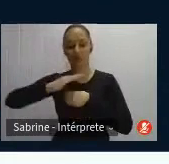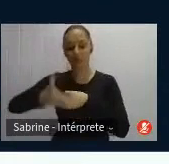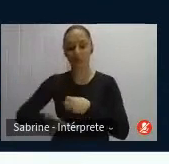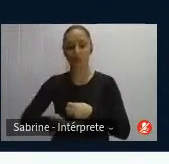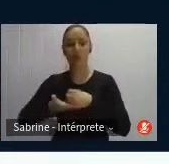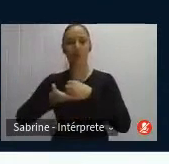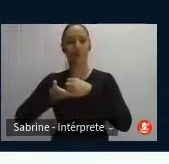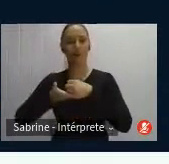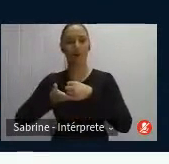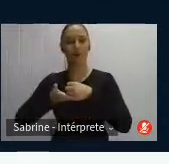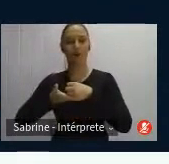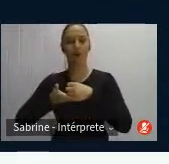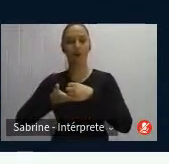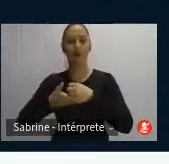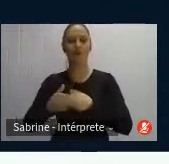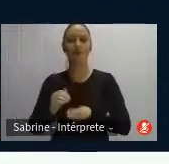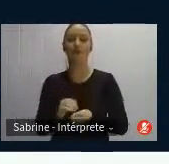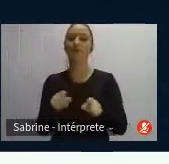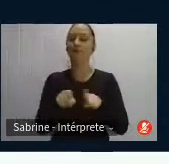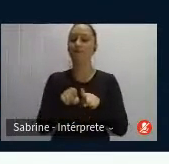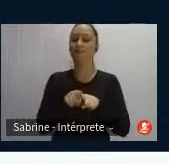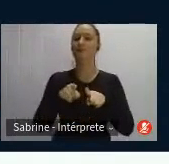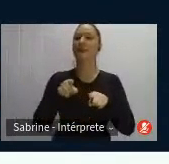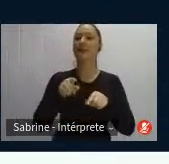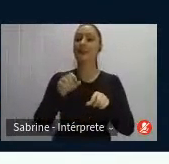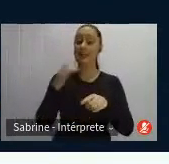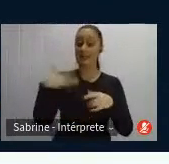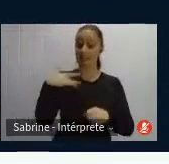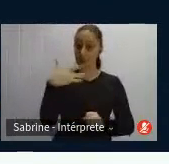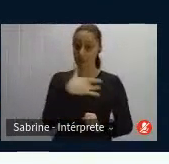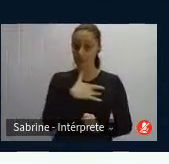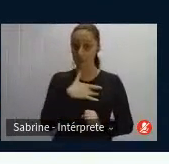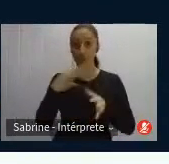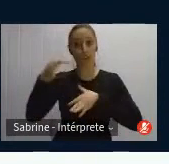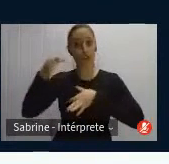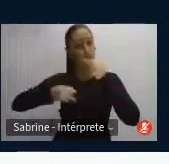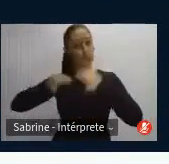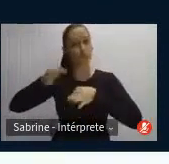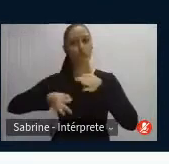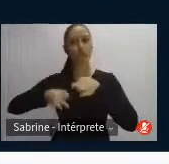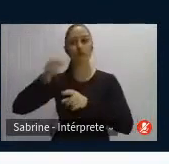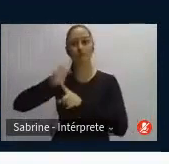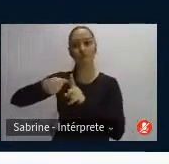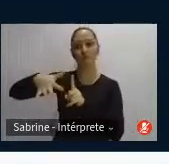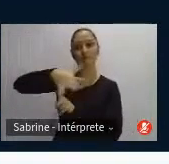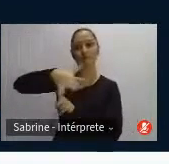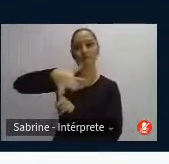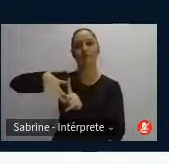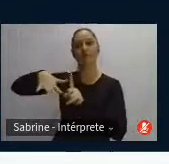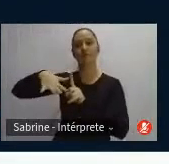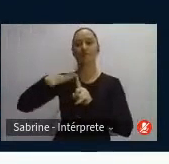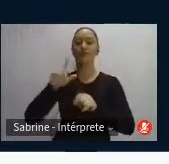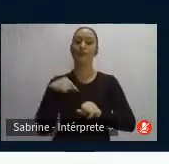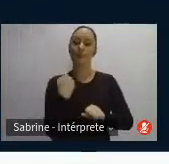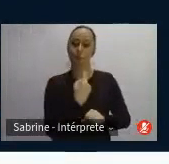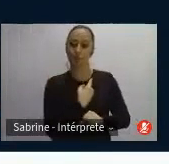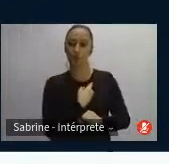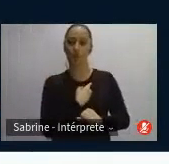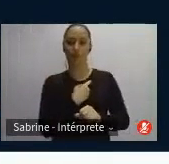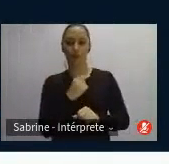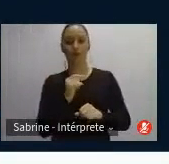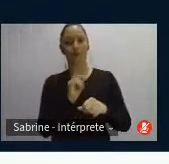justiça social. Então, nós, enquanto instituição de educação, temos essa prerrogativa de promover